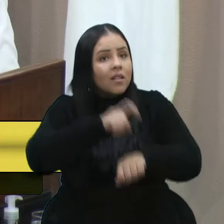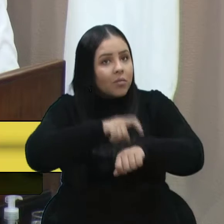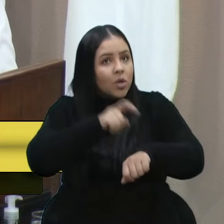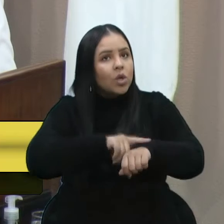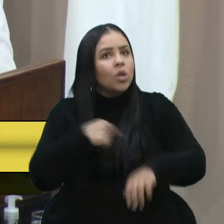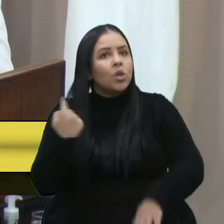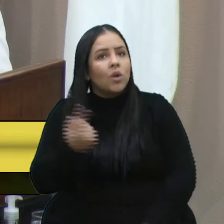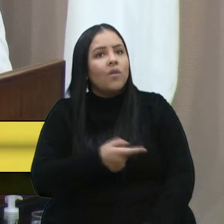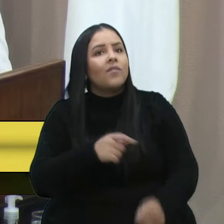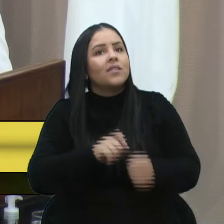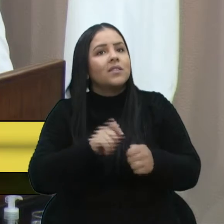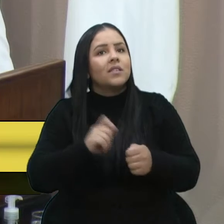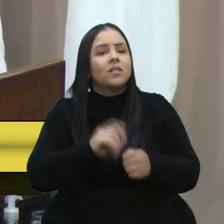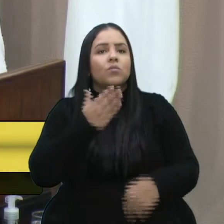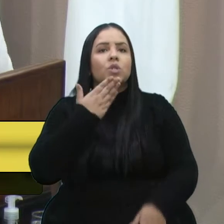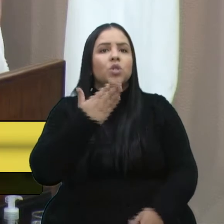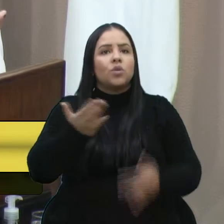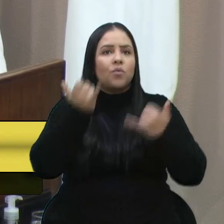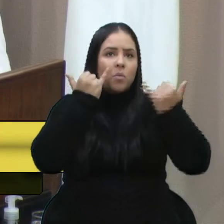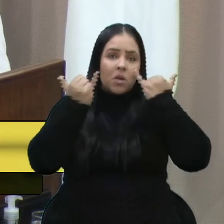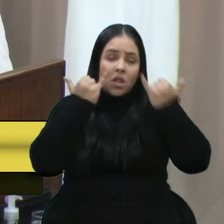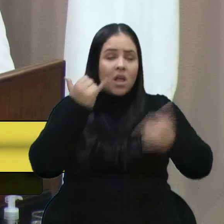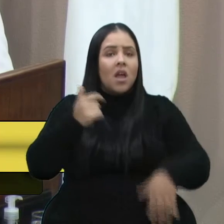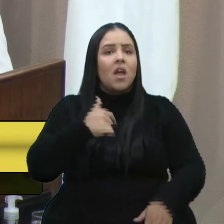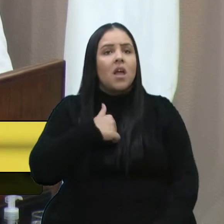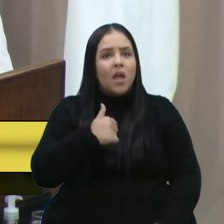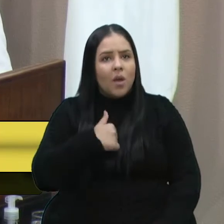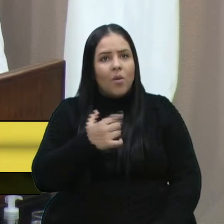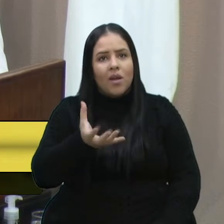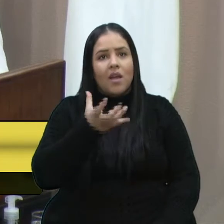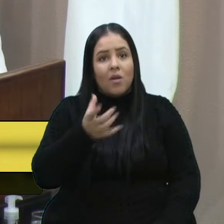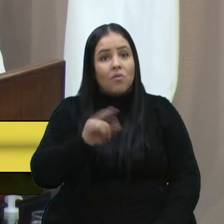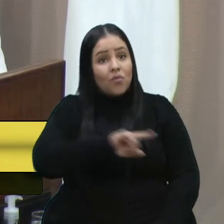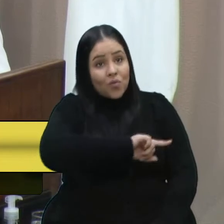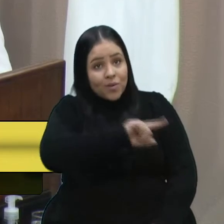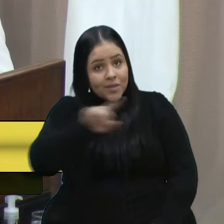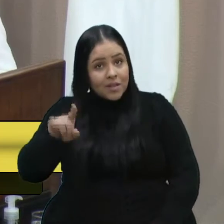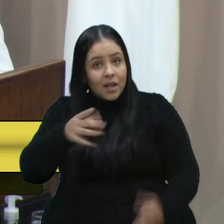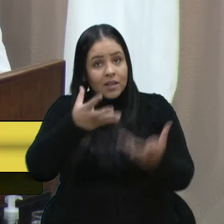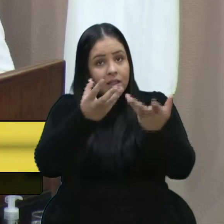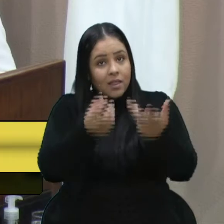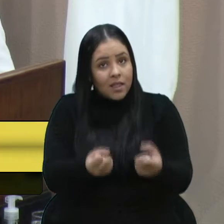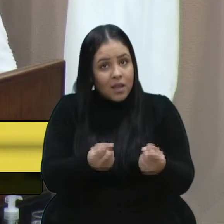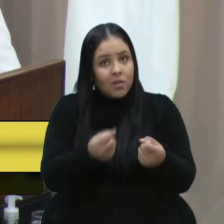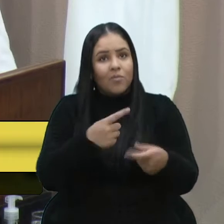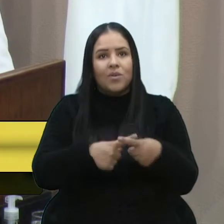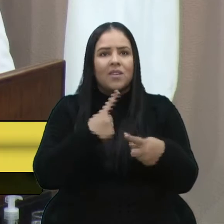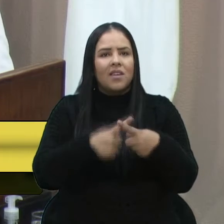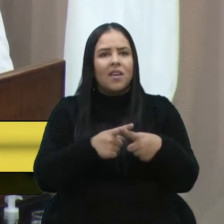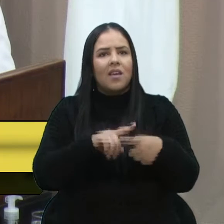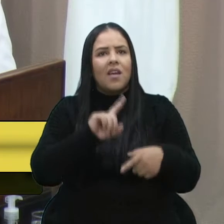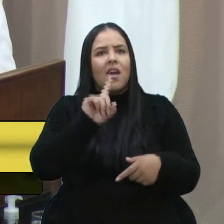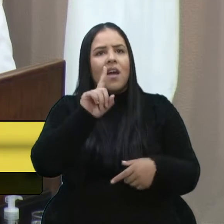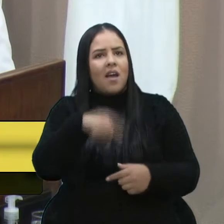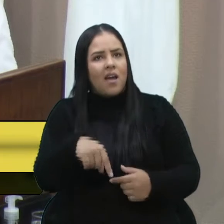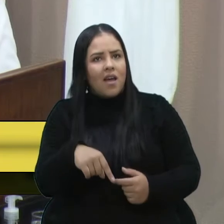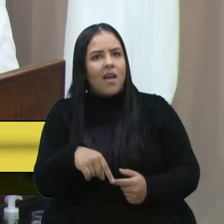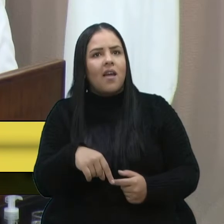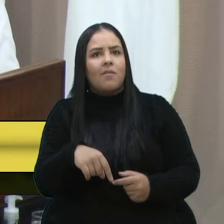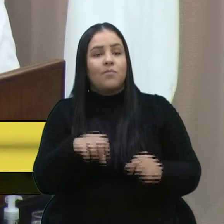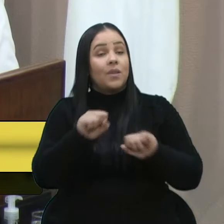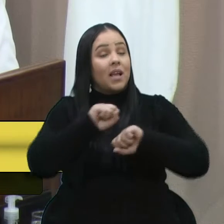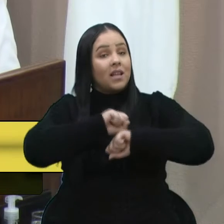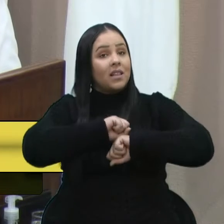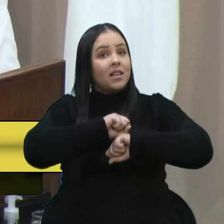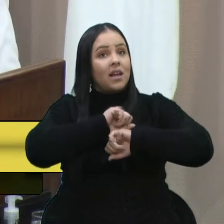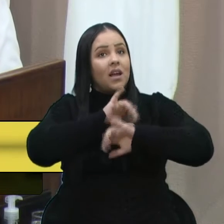faremos esse pedido de informação, que eu gostaria que essa casa acatasse, porque é uma forma de deixar